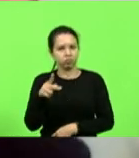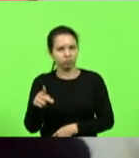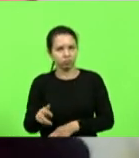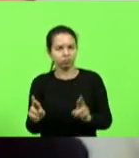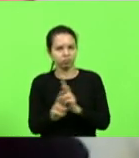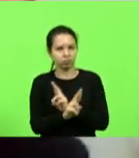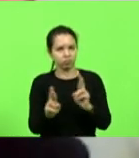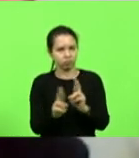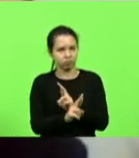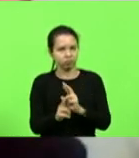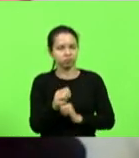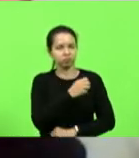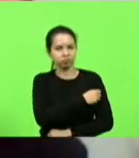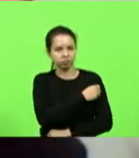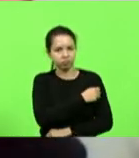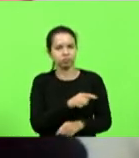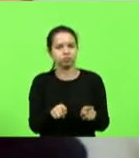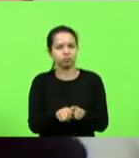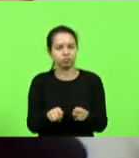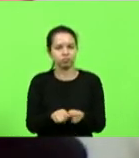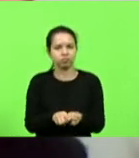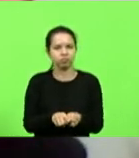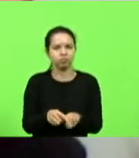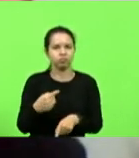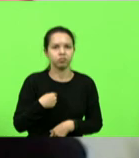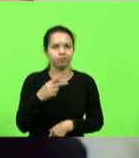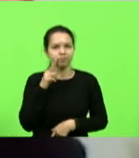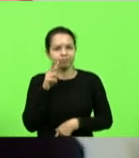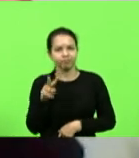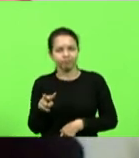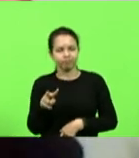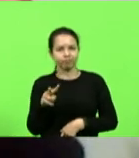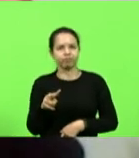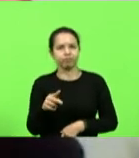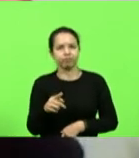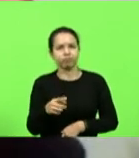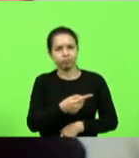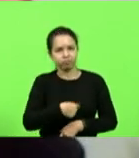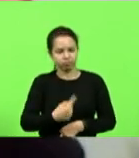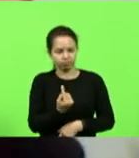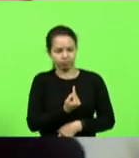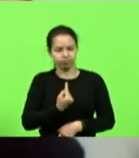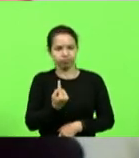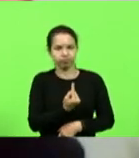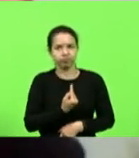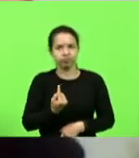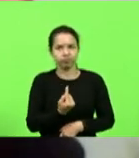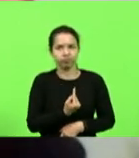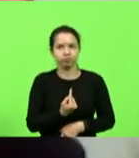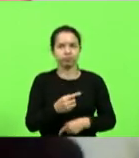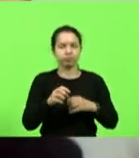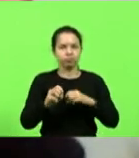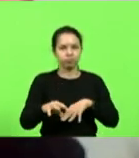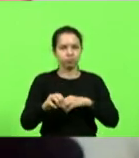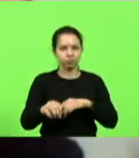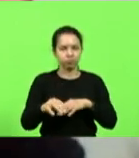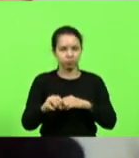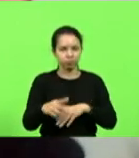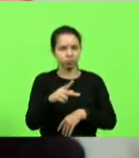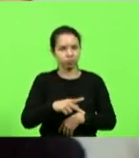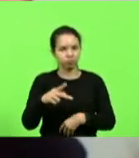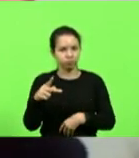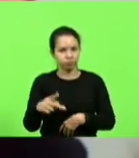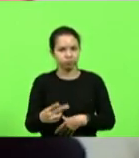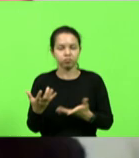professor-aluno. E a gente olhava para o lado e a gente só encontrava nós mesmos, só os educadores tentando procurar